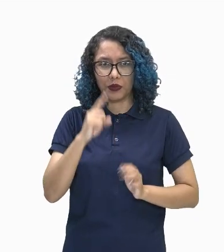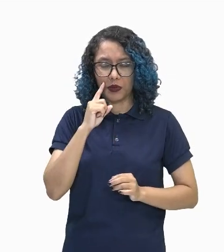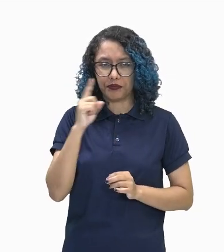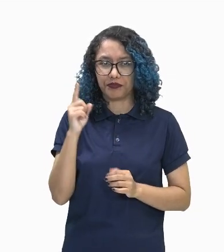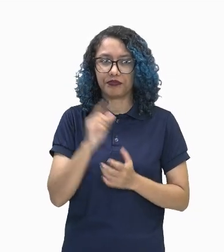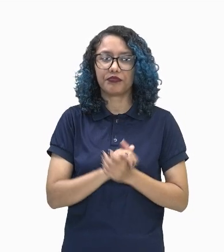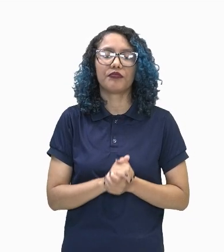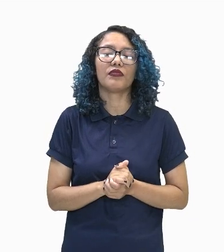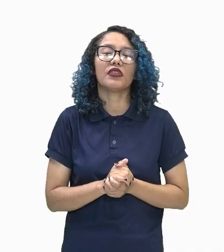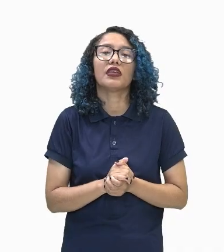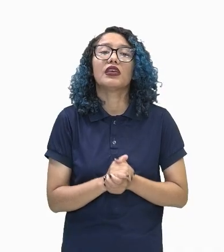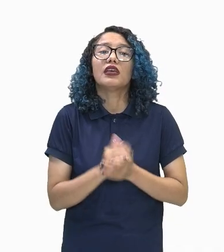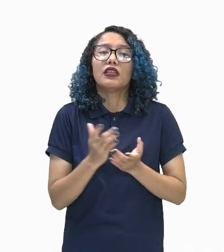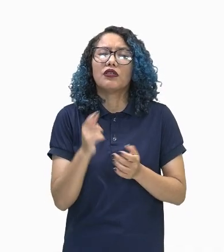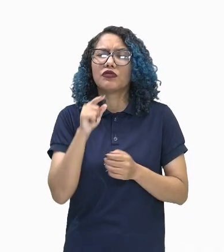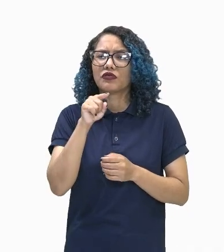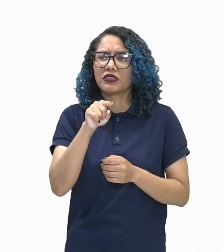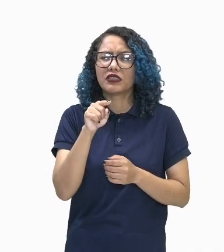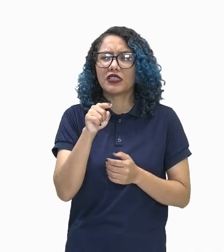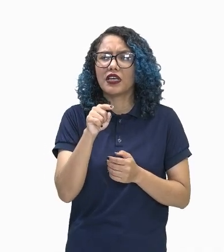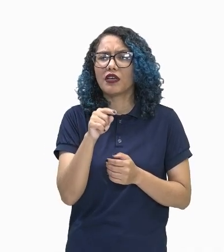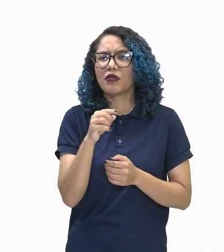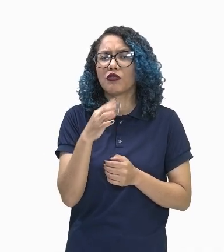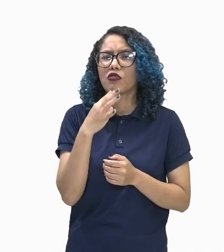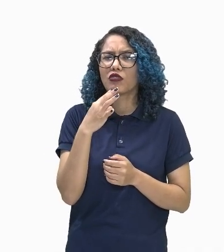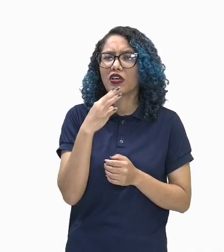você sabe o que é uma notícia?